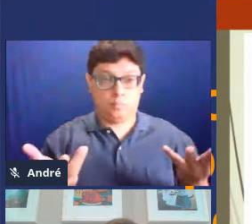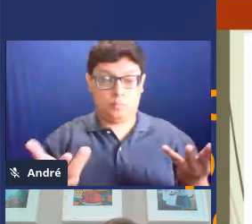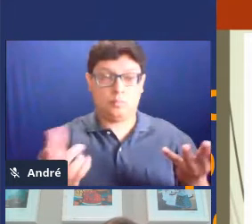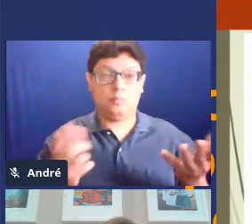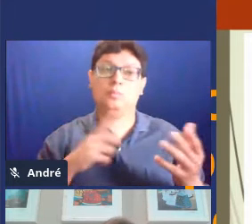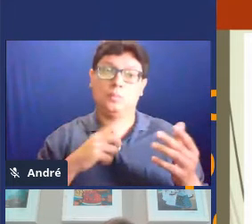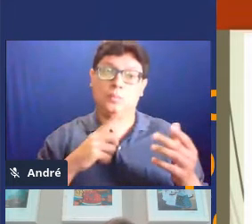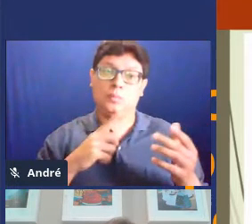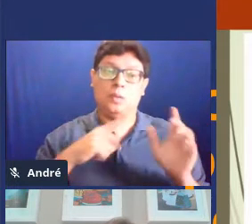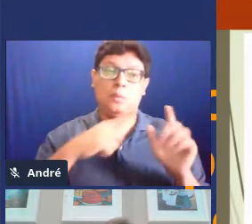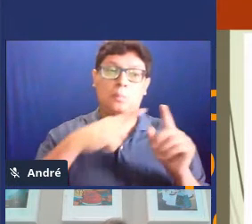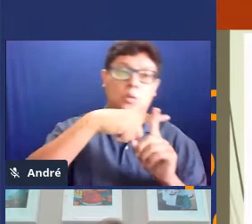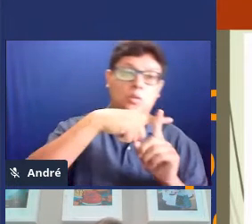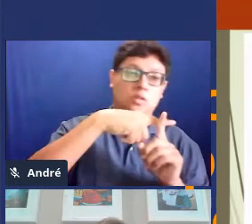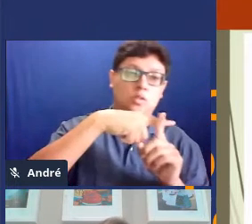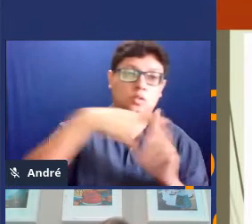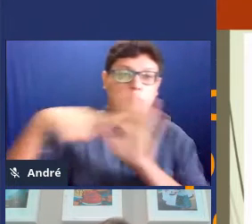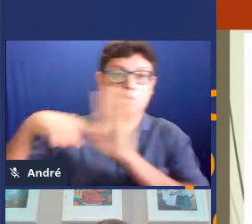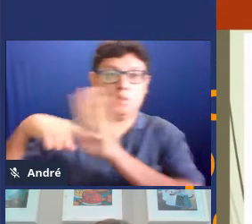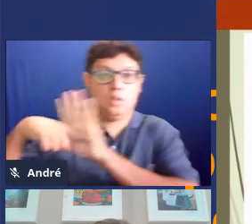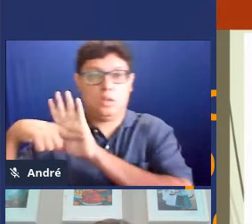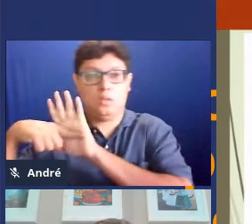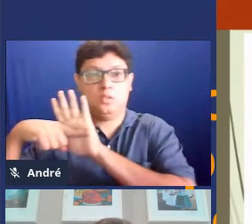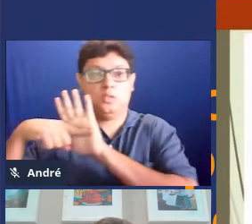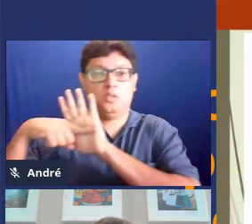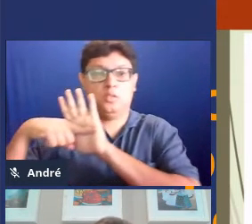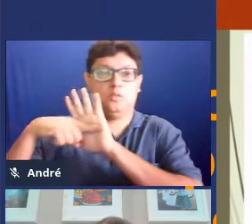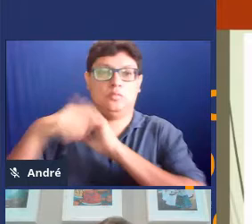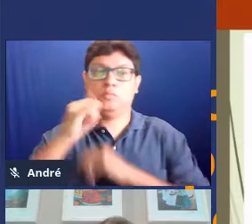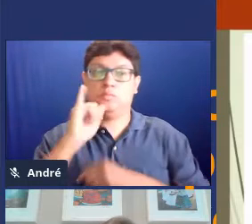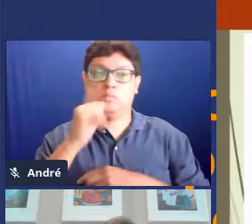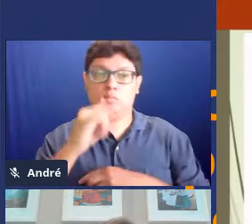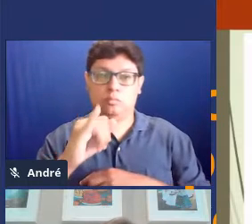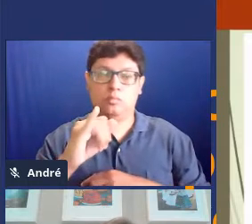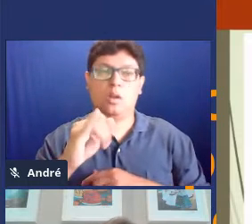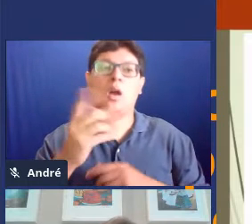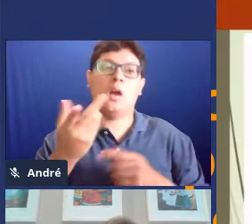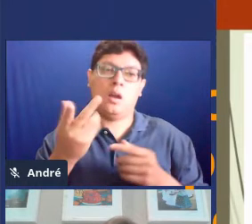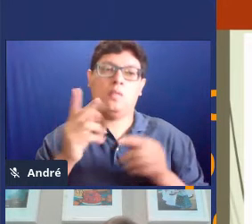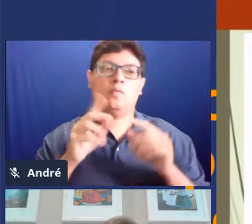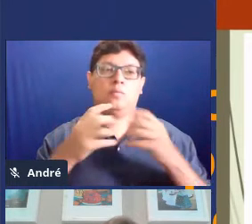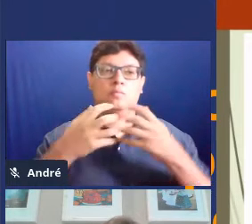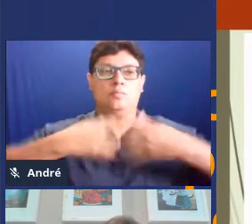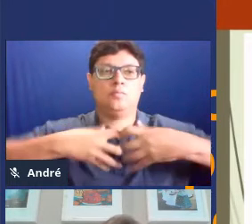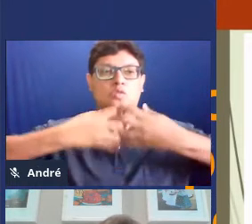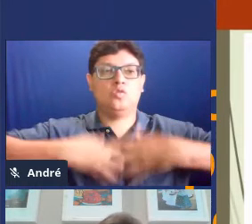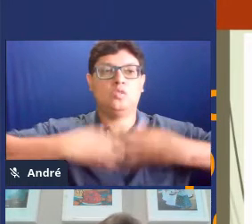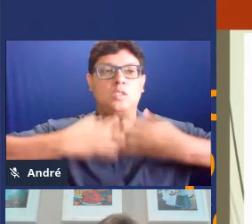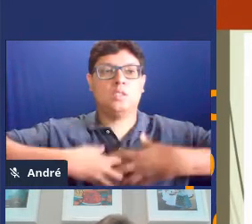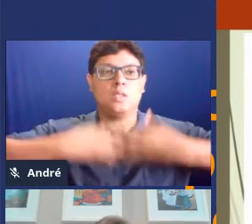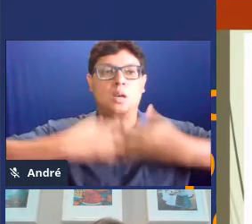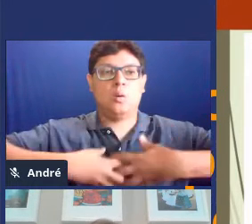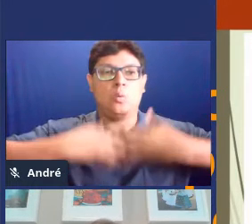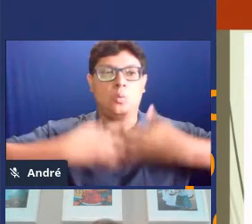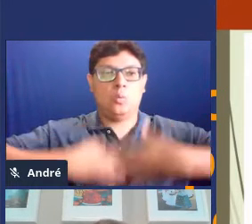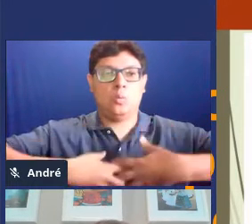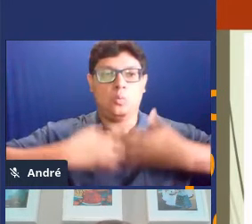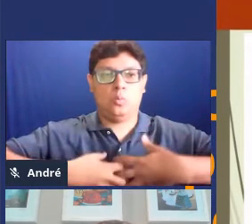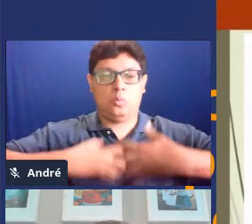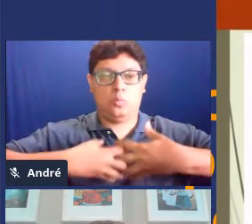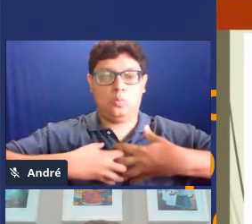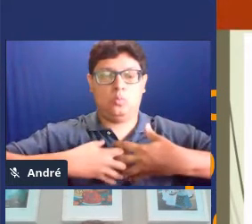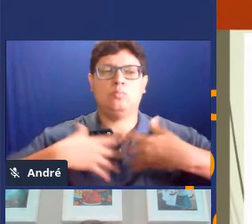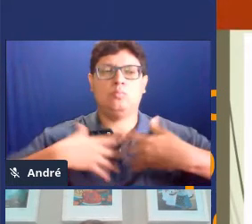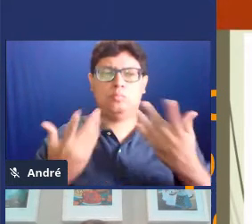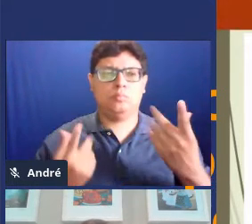e repulsões, eu vou criando uma função numa determinada proteína. Isso faz com que as coisas aconteçam no nosso